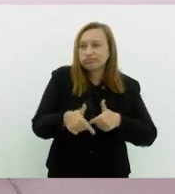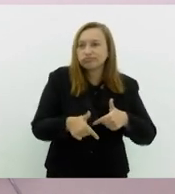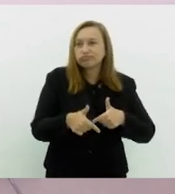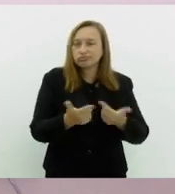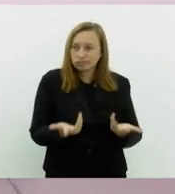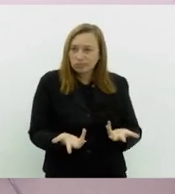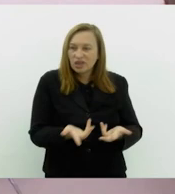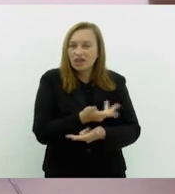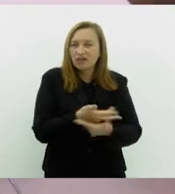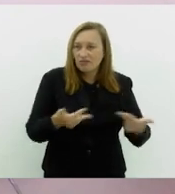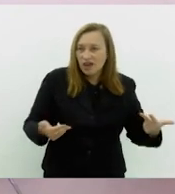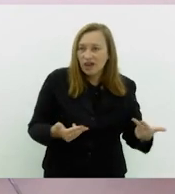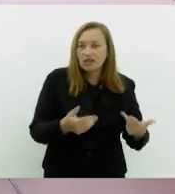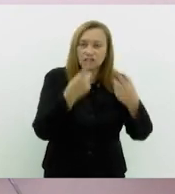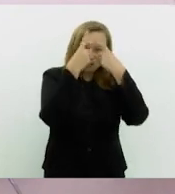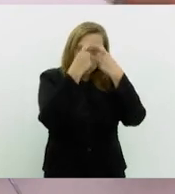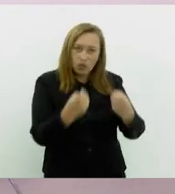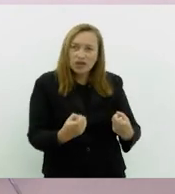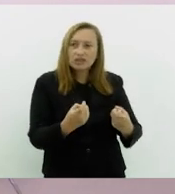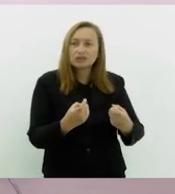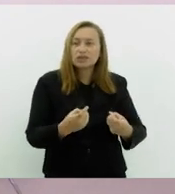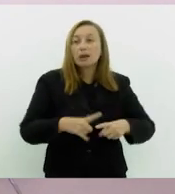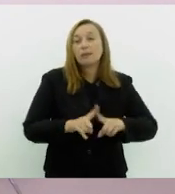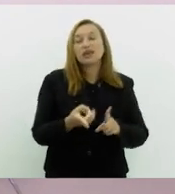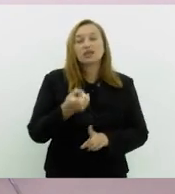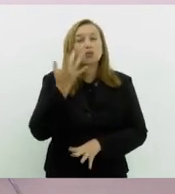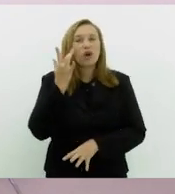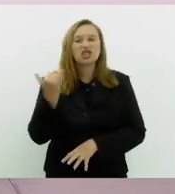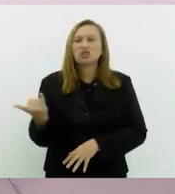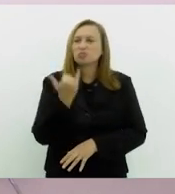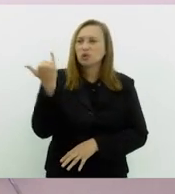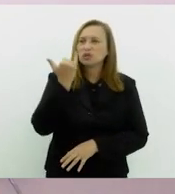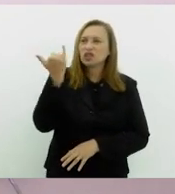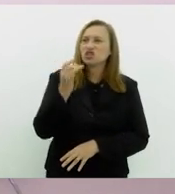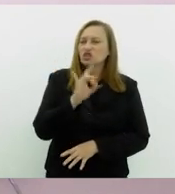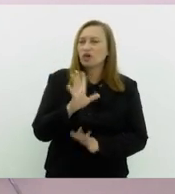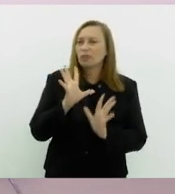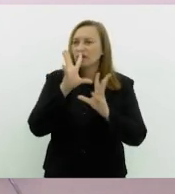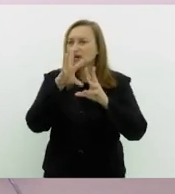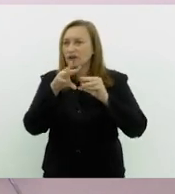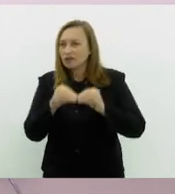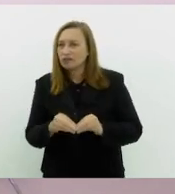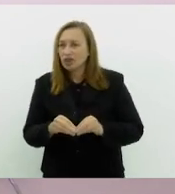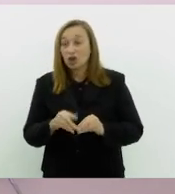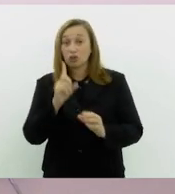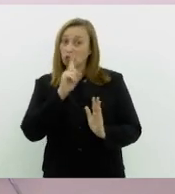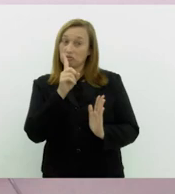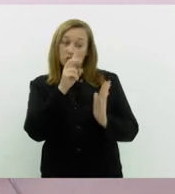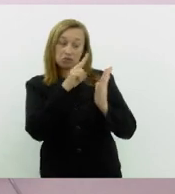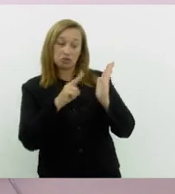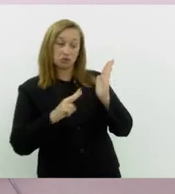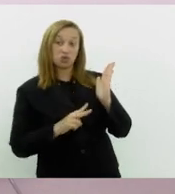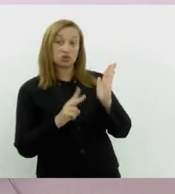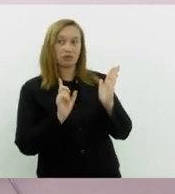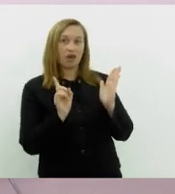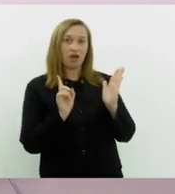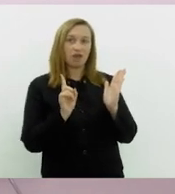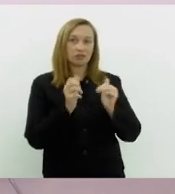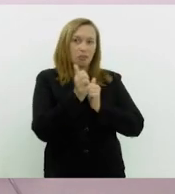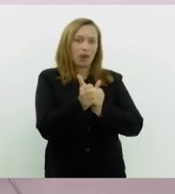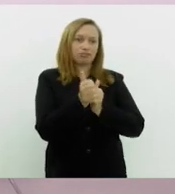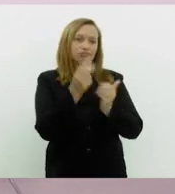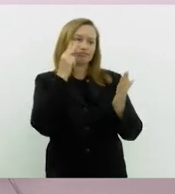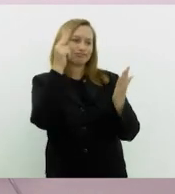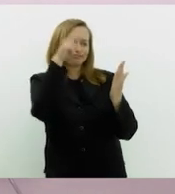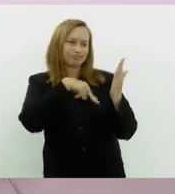negligência, muitos casos de violência. Mas o que eu acho que é importante, assim, só para finalizar, eu não ia ler tudo isso aqui, não, tá, gente? É só porque estava junto